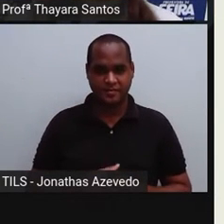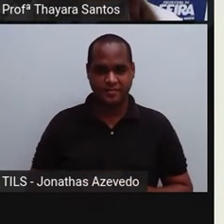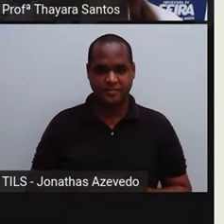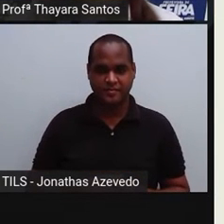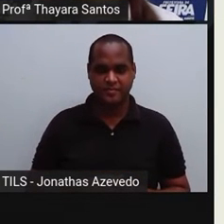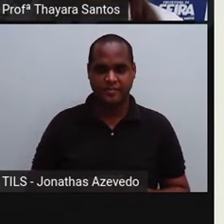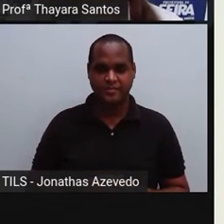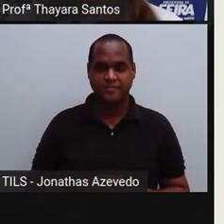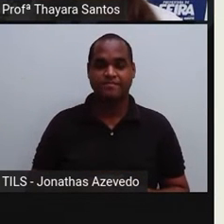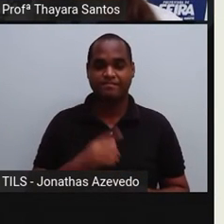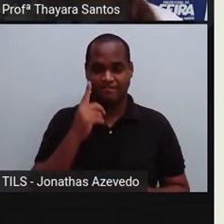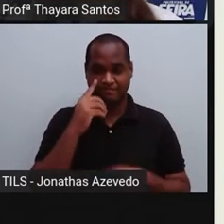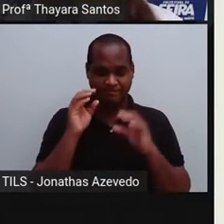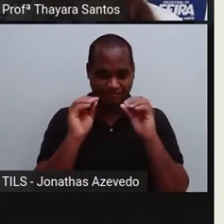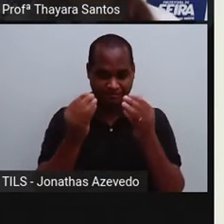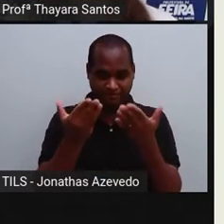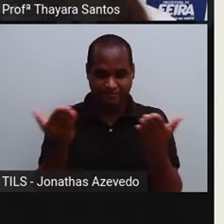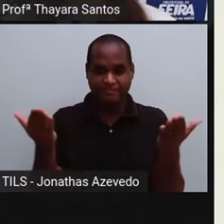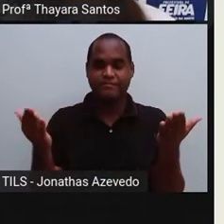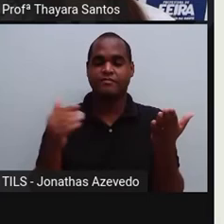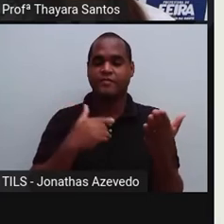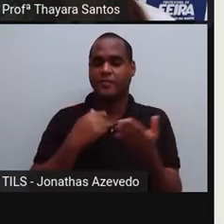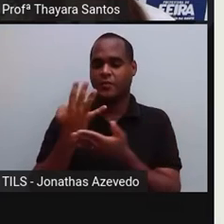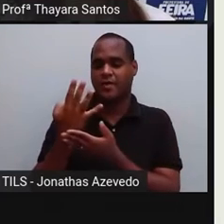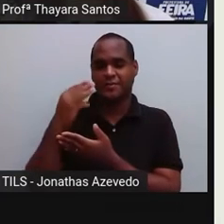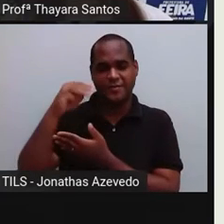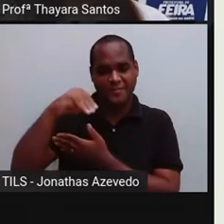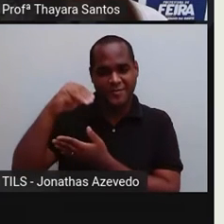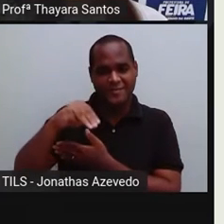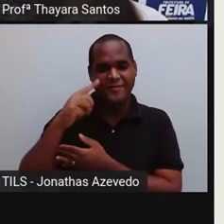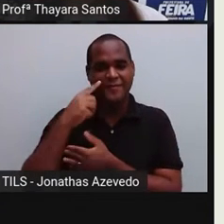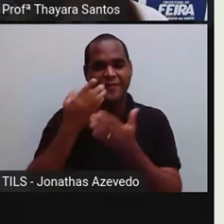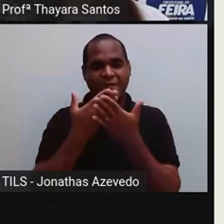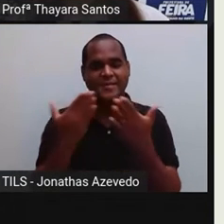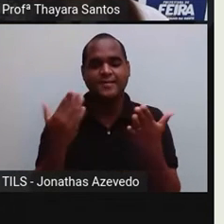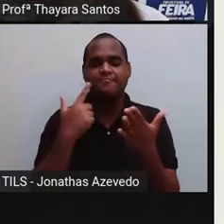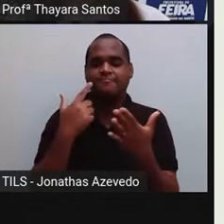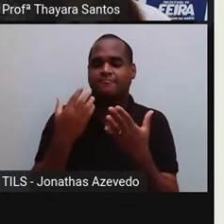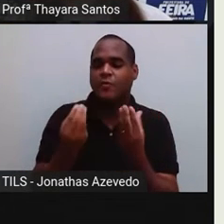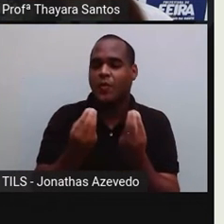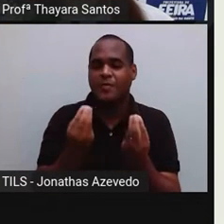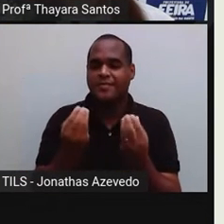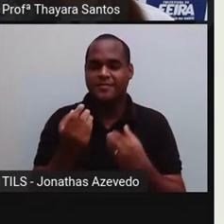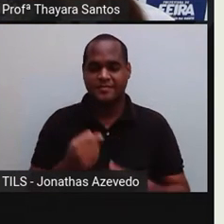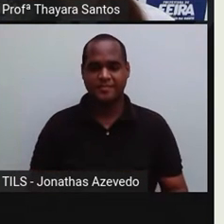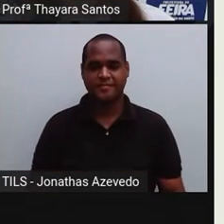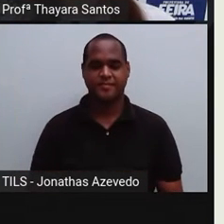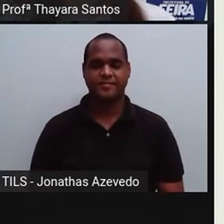Vou colocar aqui para vocês 4 minutinhos para vocês identificarem.